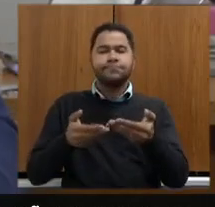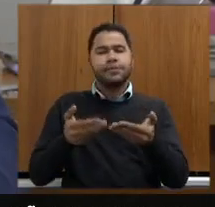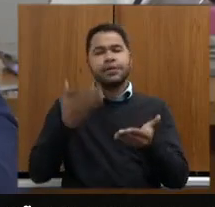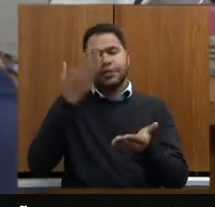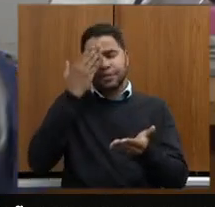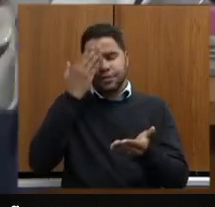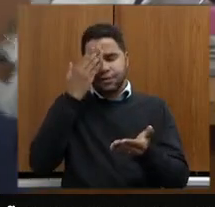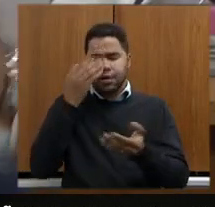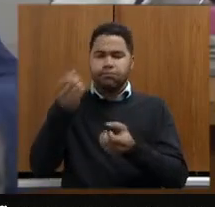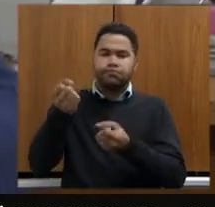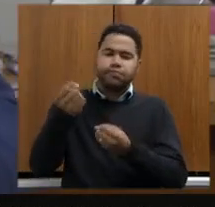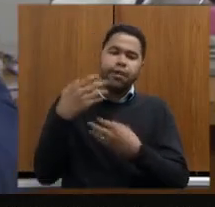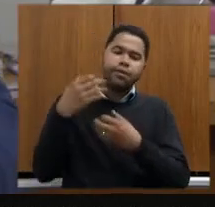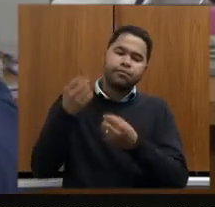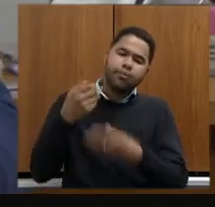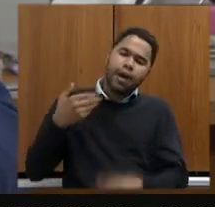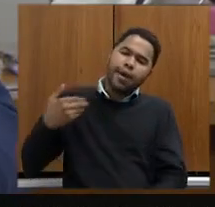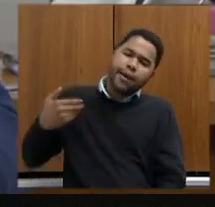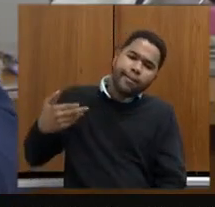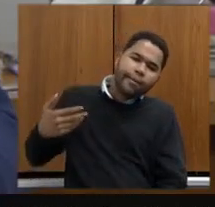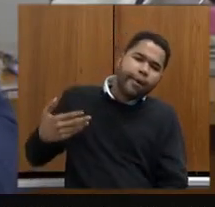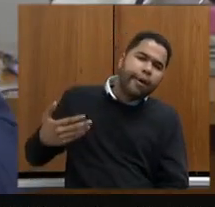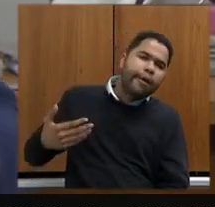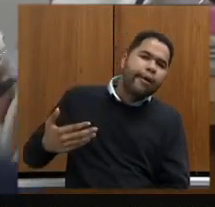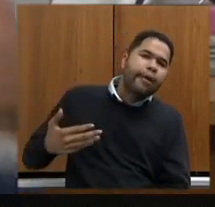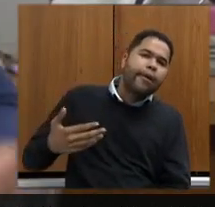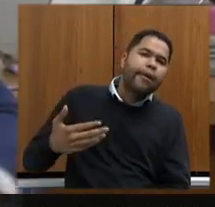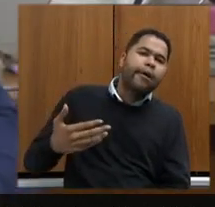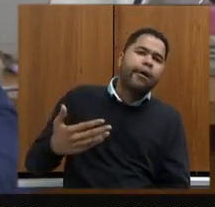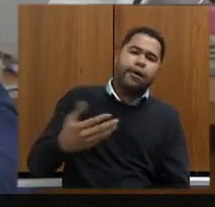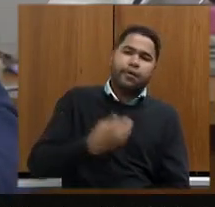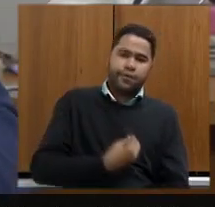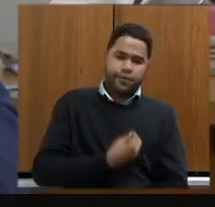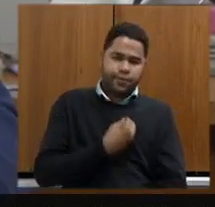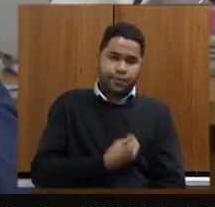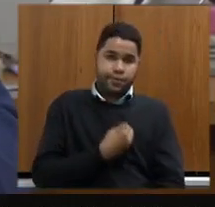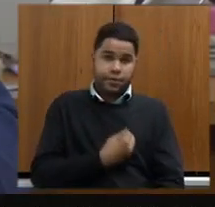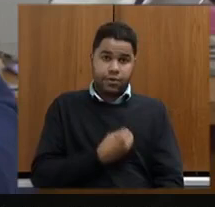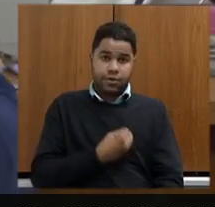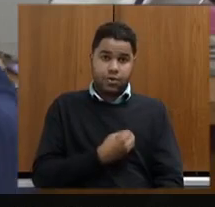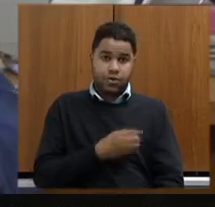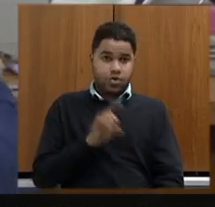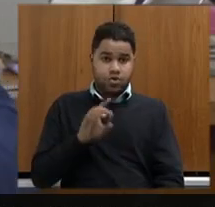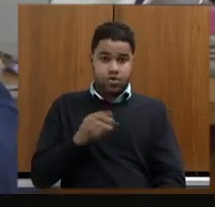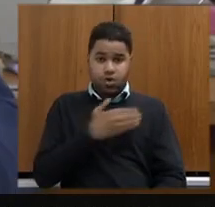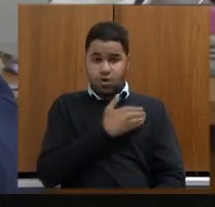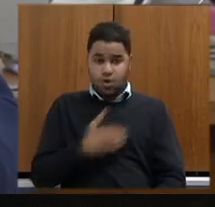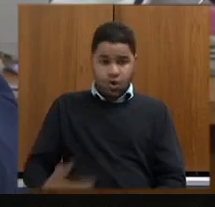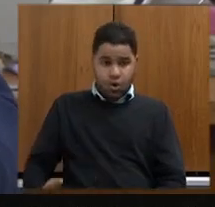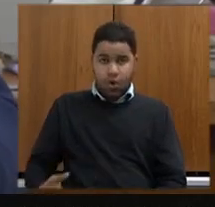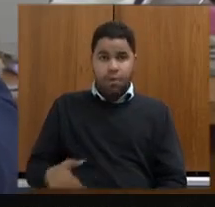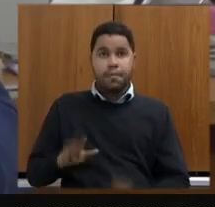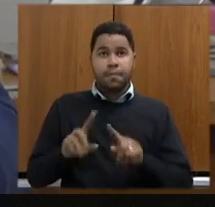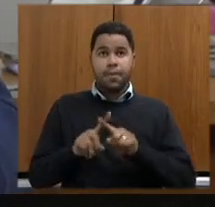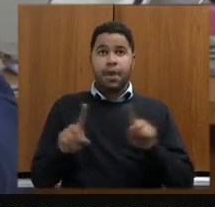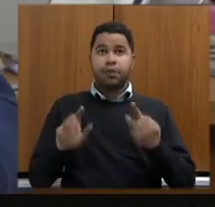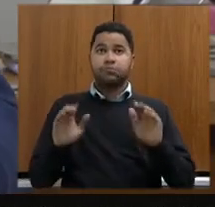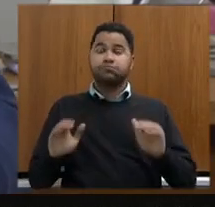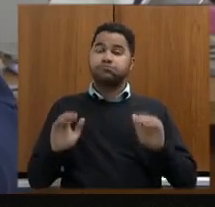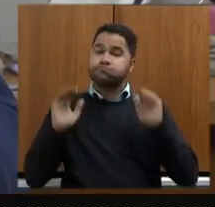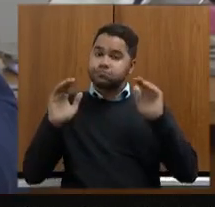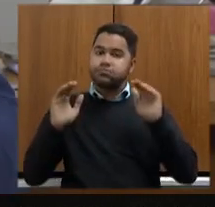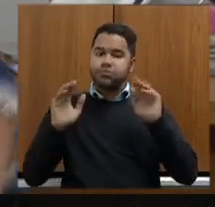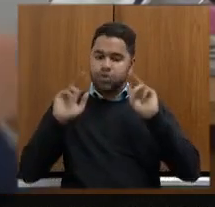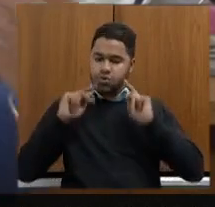que esses ensinamentos seguiram por toda a minha vida não só à frente da secretaria de governo mas como ser humano acima de tudo